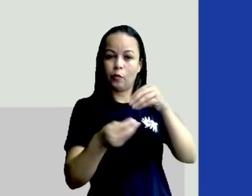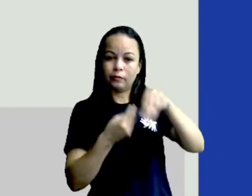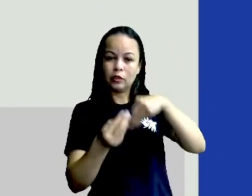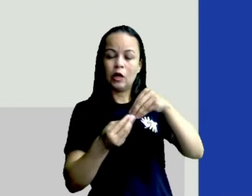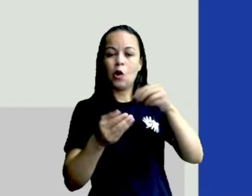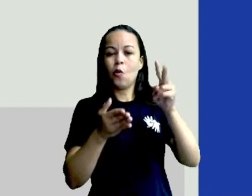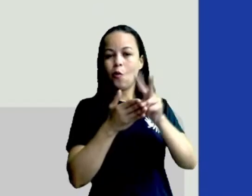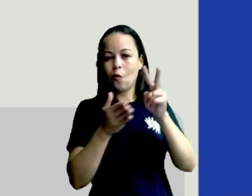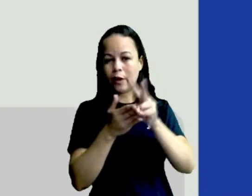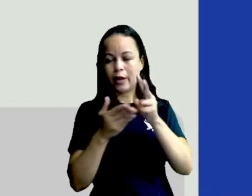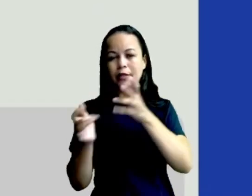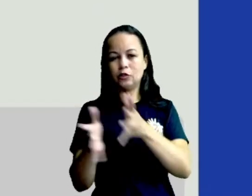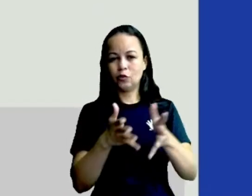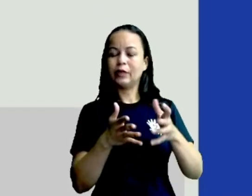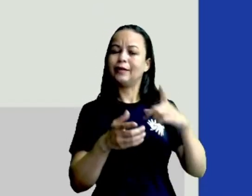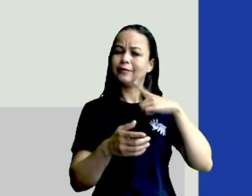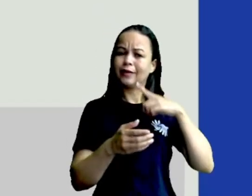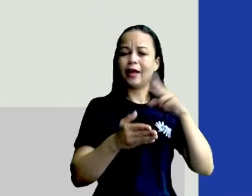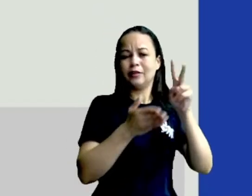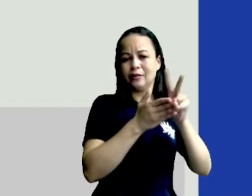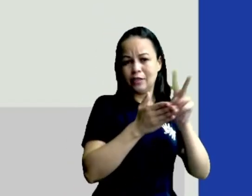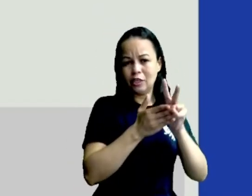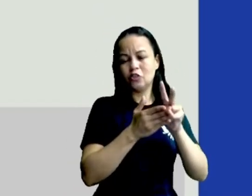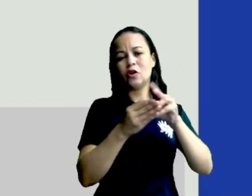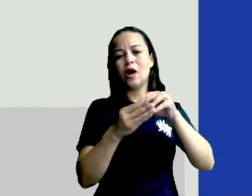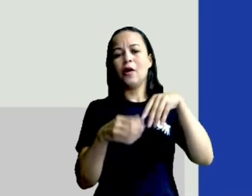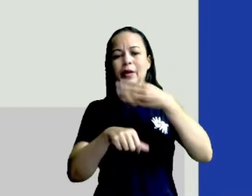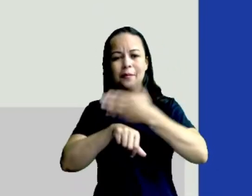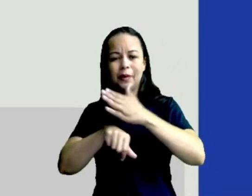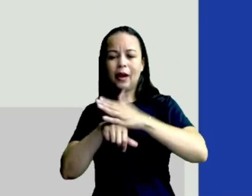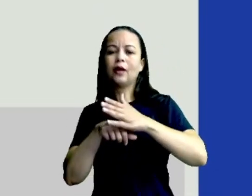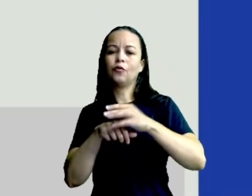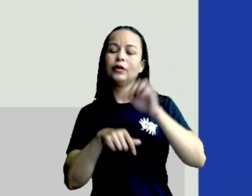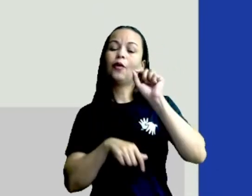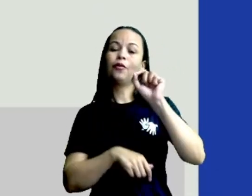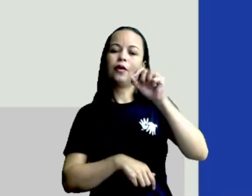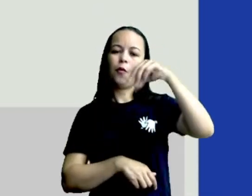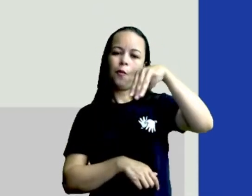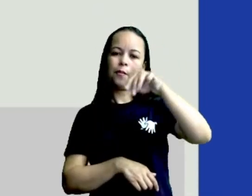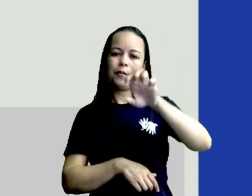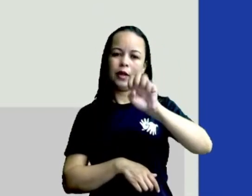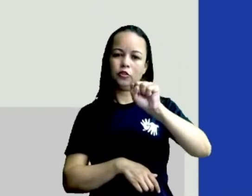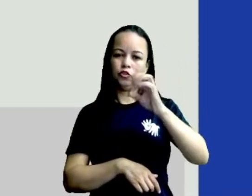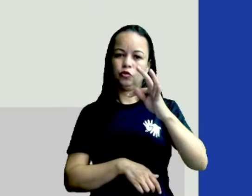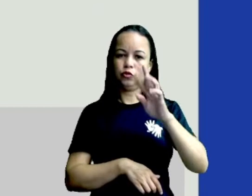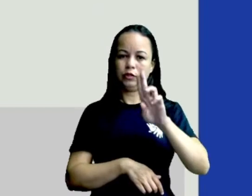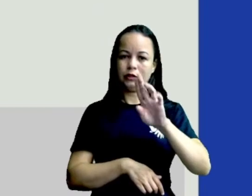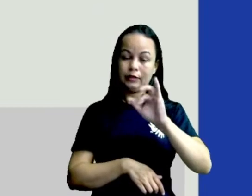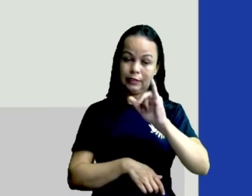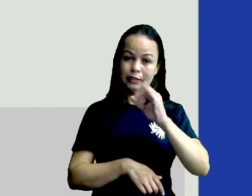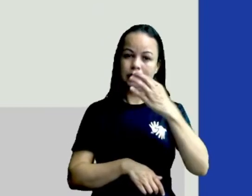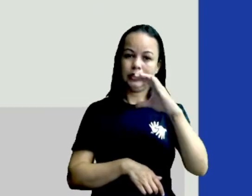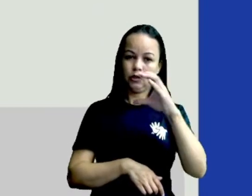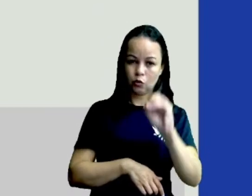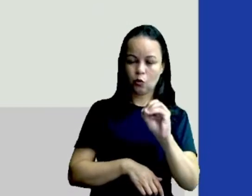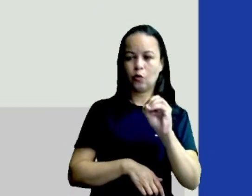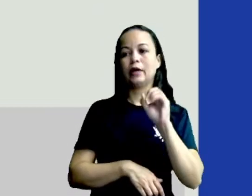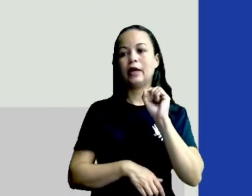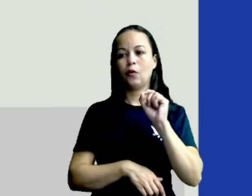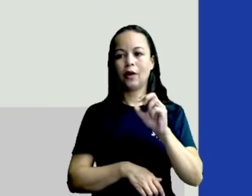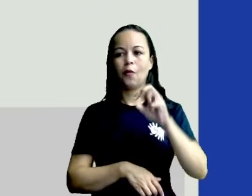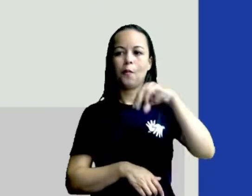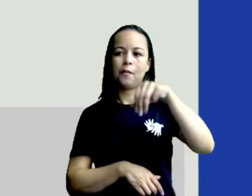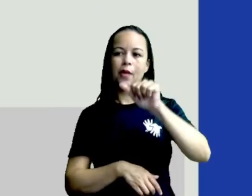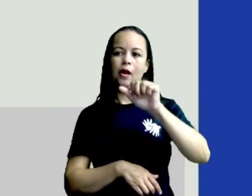uma ascendência indígena e branca. Mestiço, ou seja, o mameluco. Era